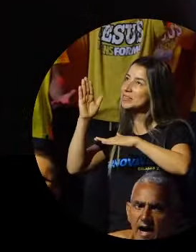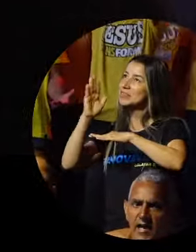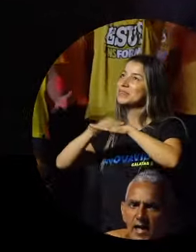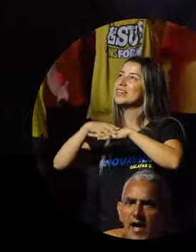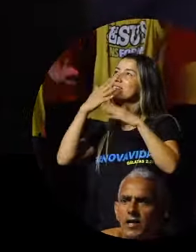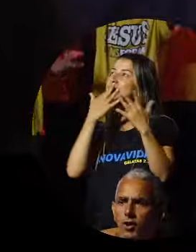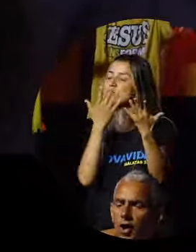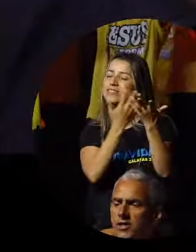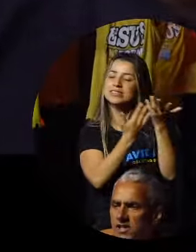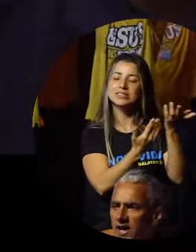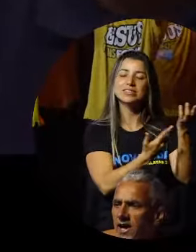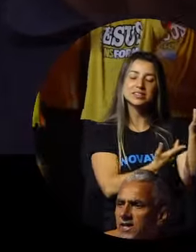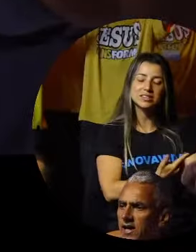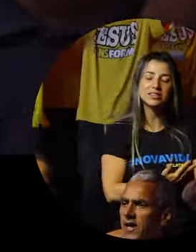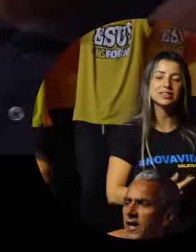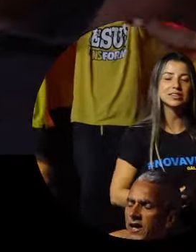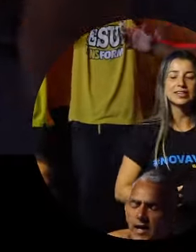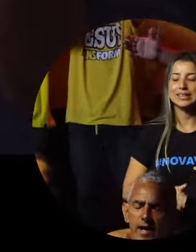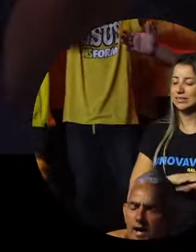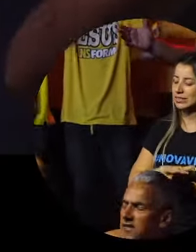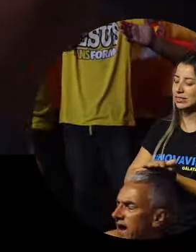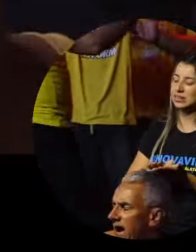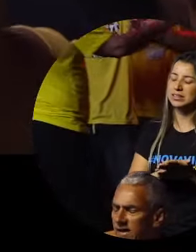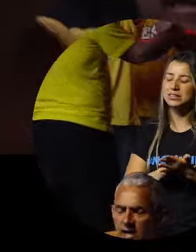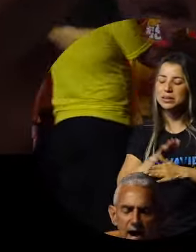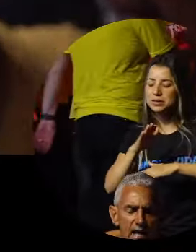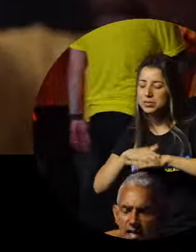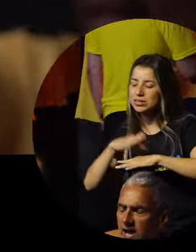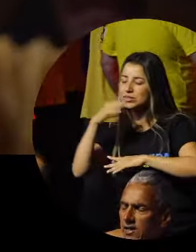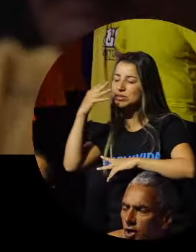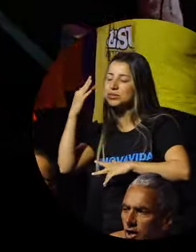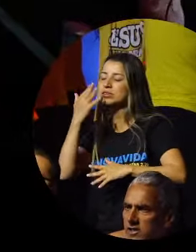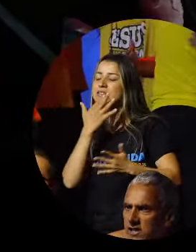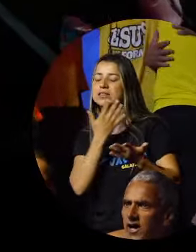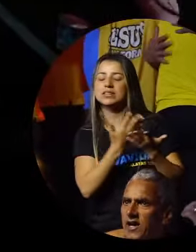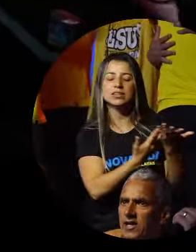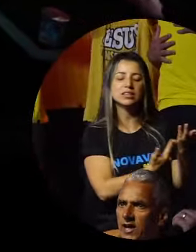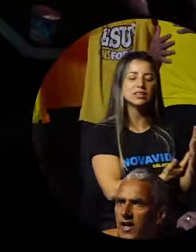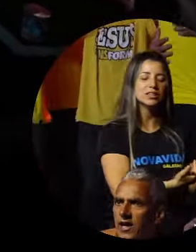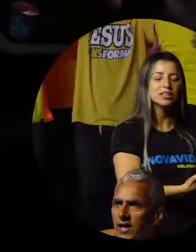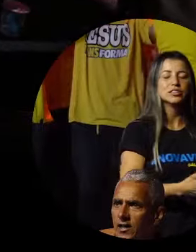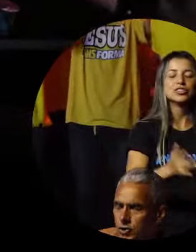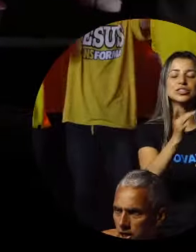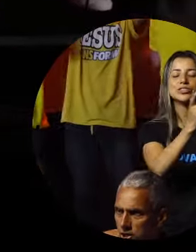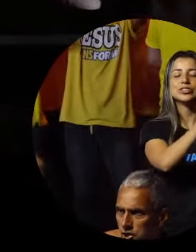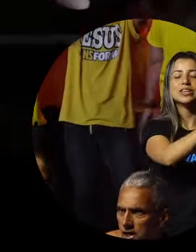Nada além do sangue.